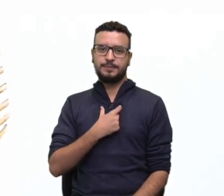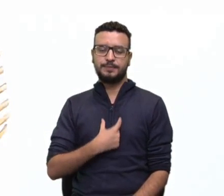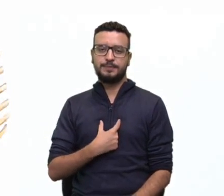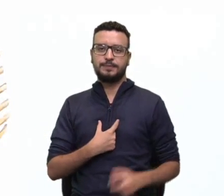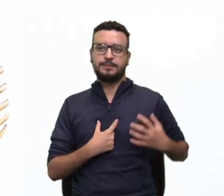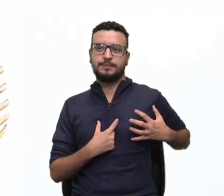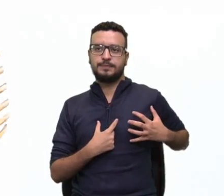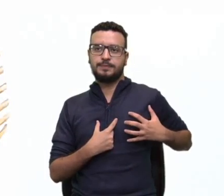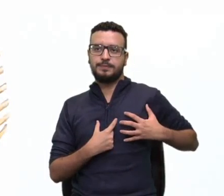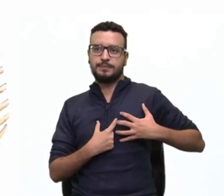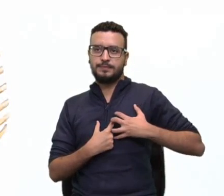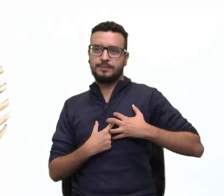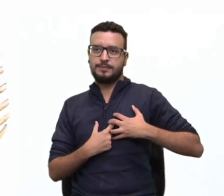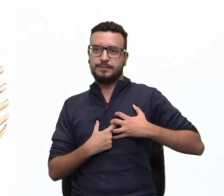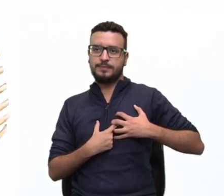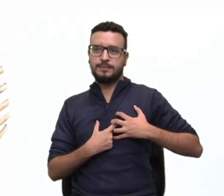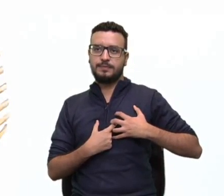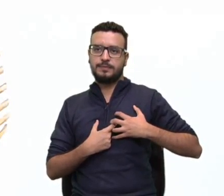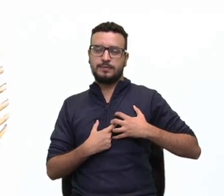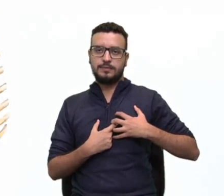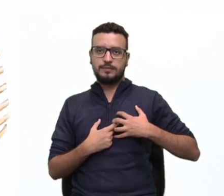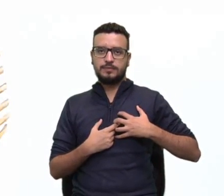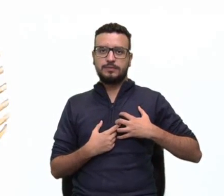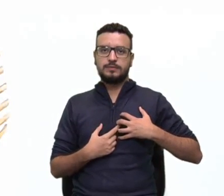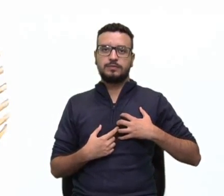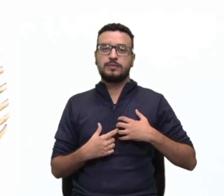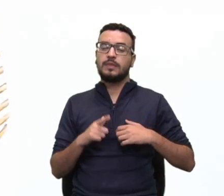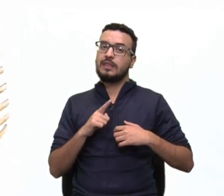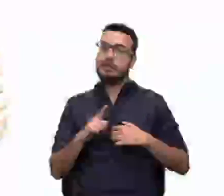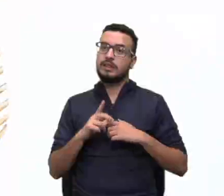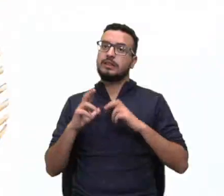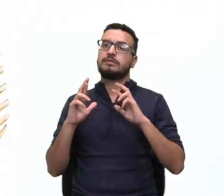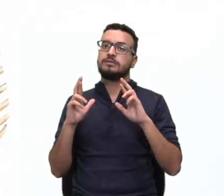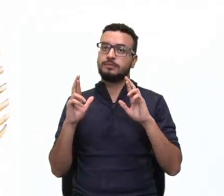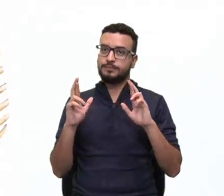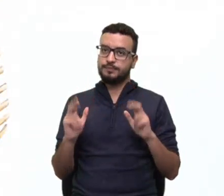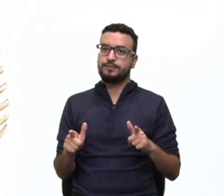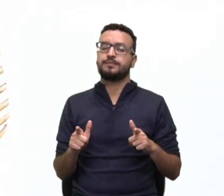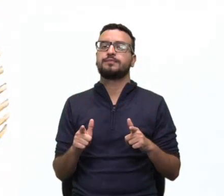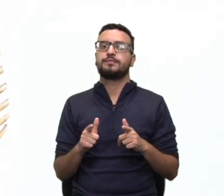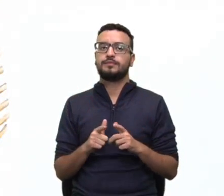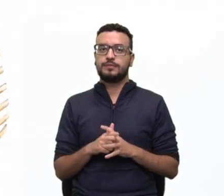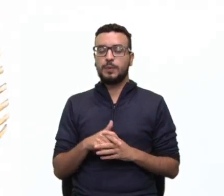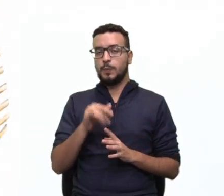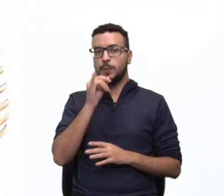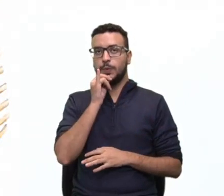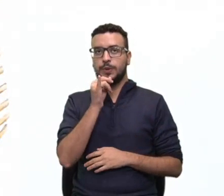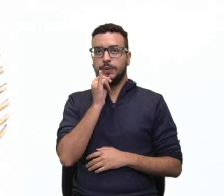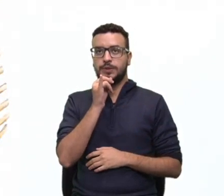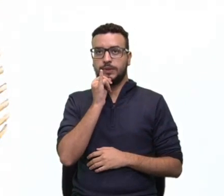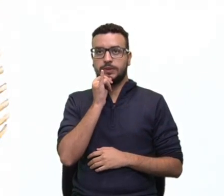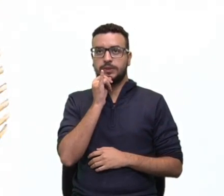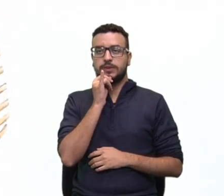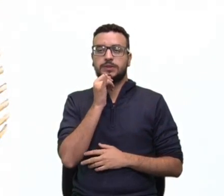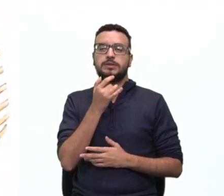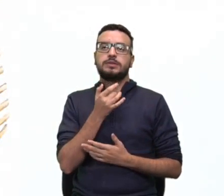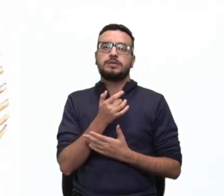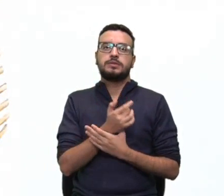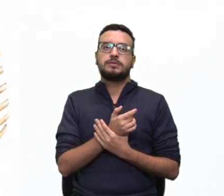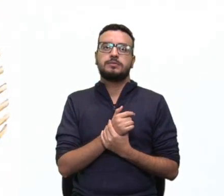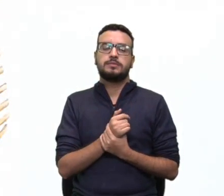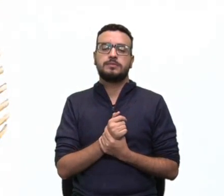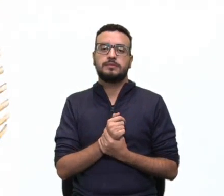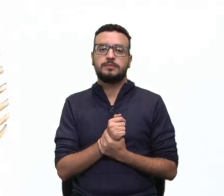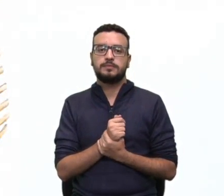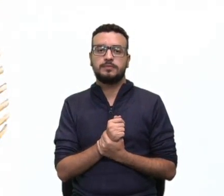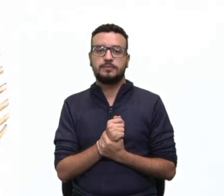Mas aí, eu tenho diferentes funções. Por exemplo, a